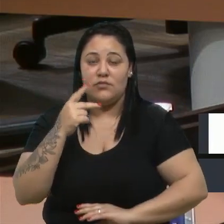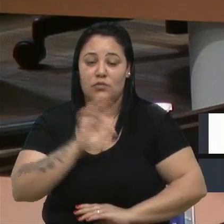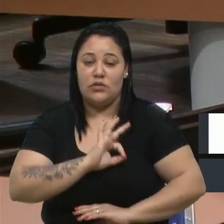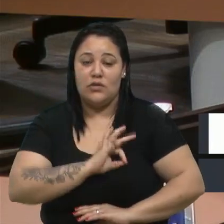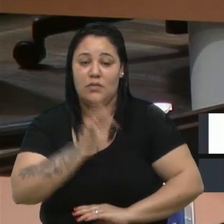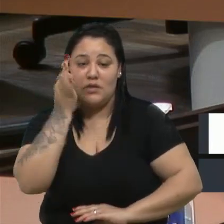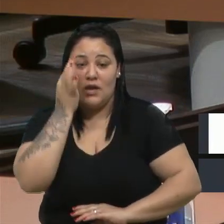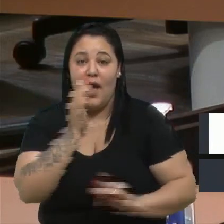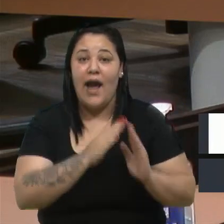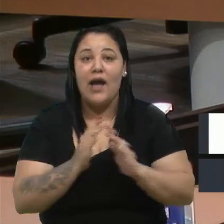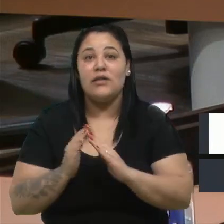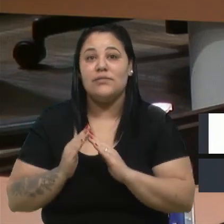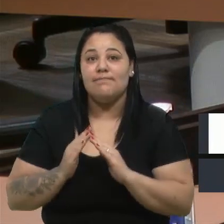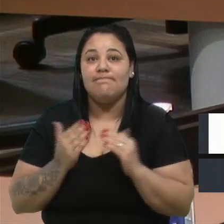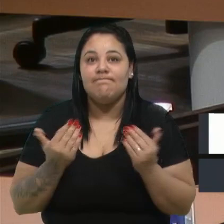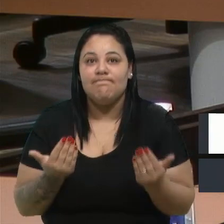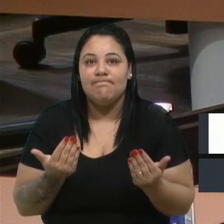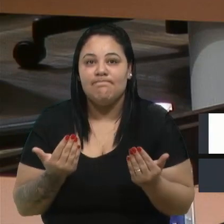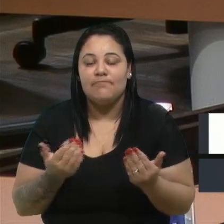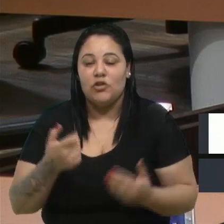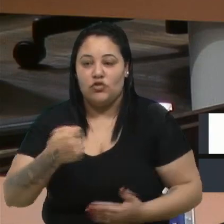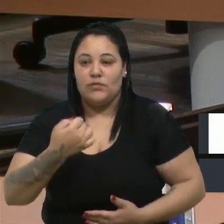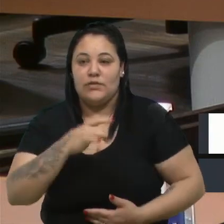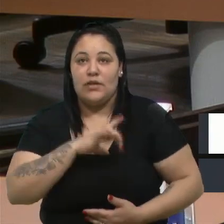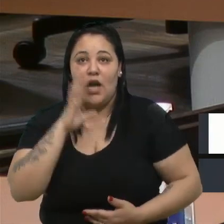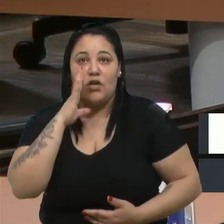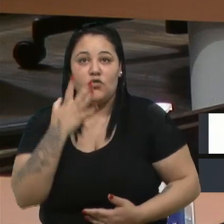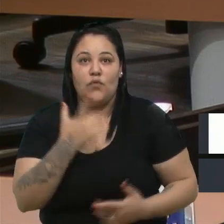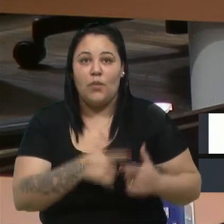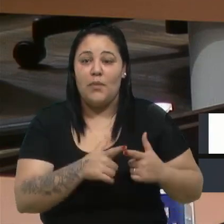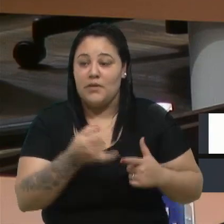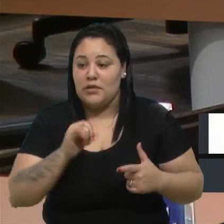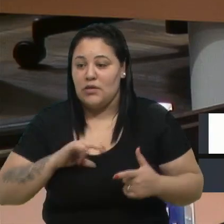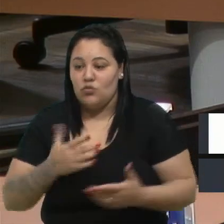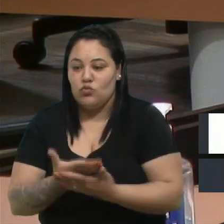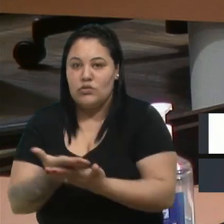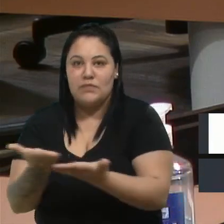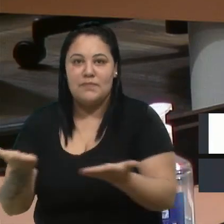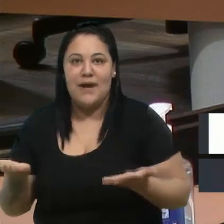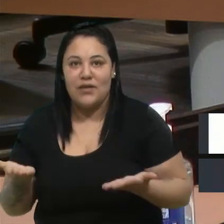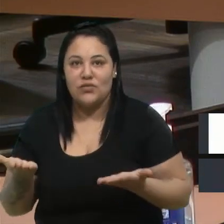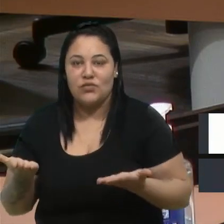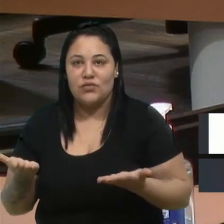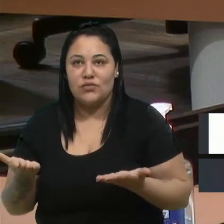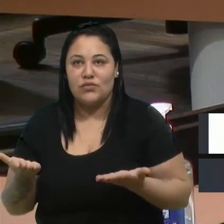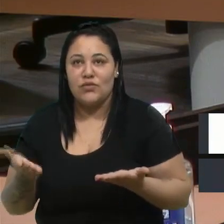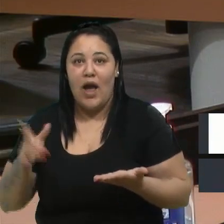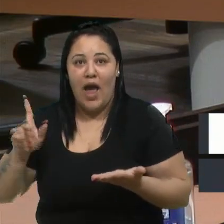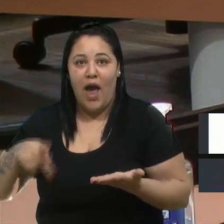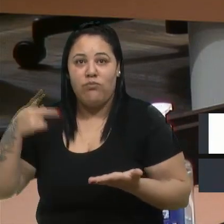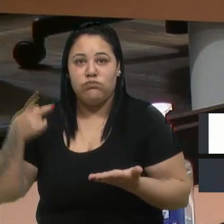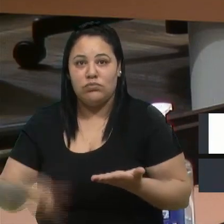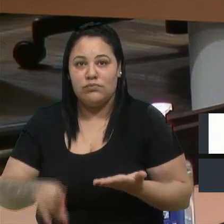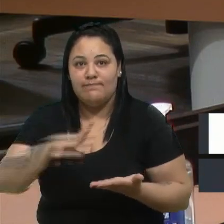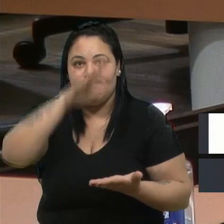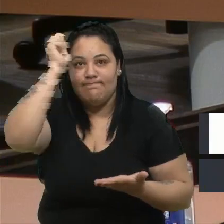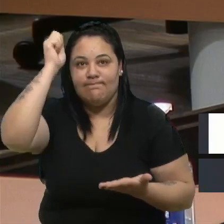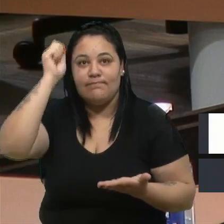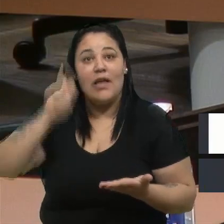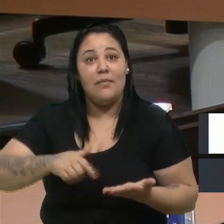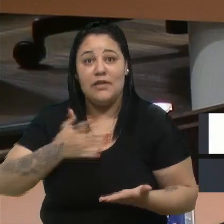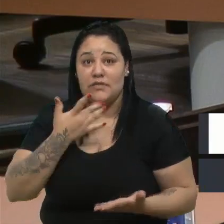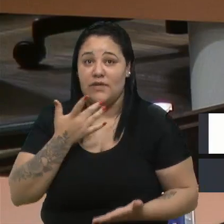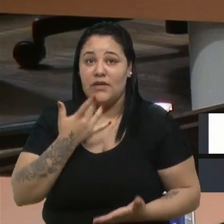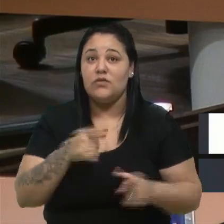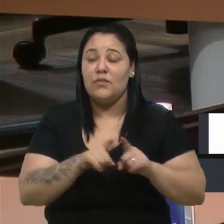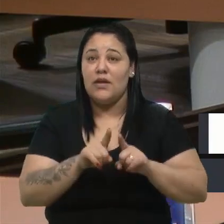Então, temos que agir. Se aquele espaço lá é do município, facilita muito. Então, que